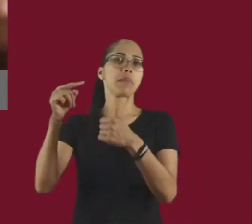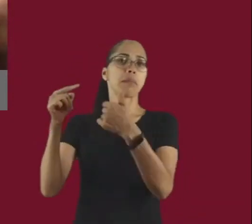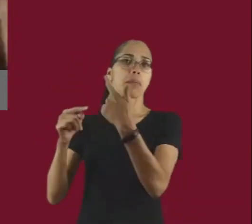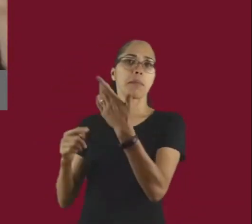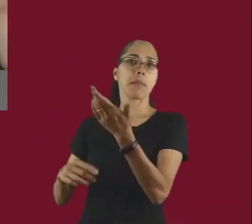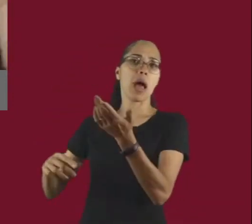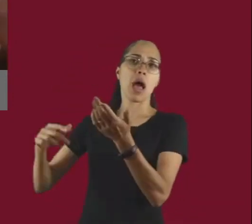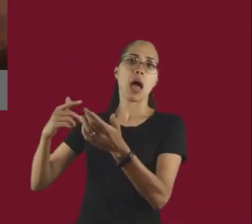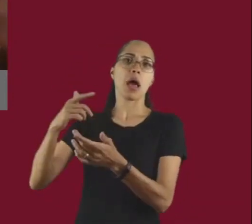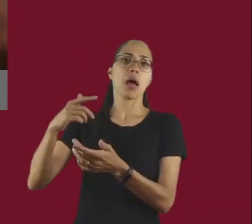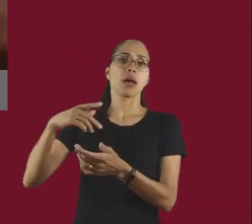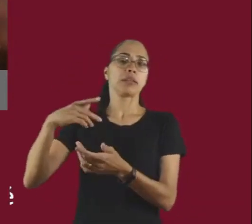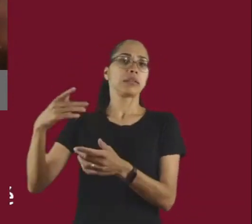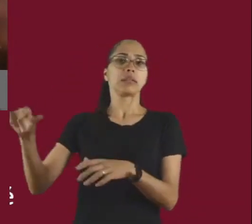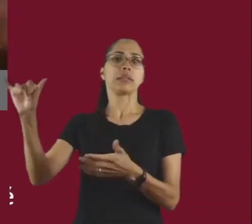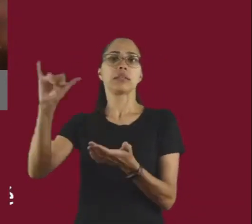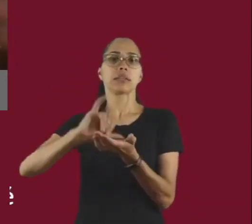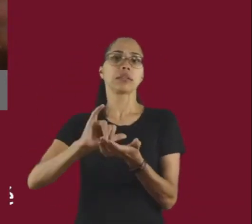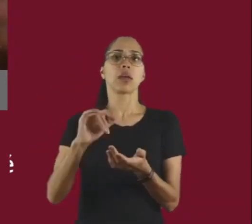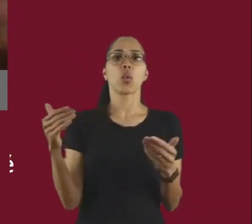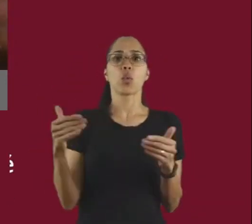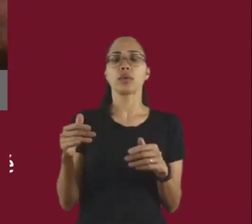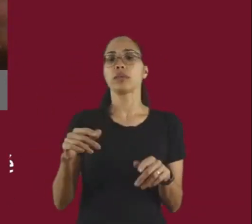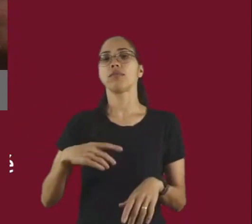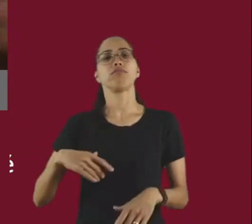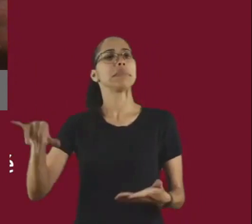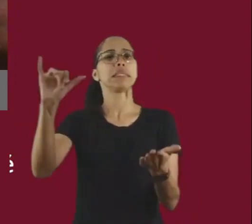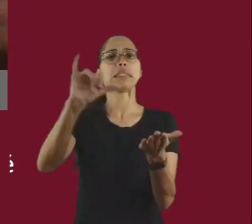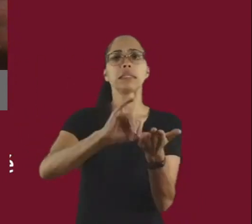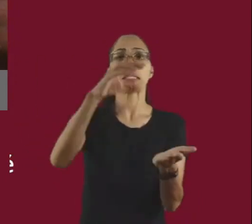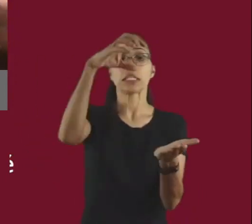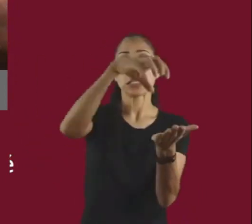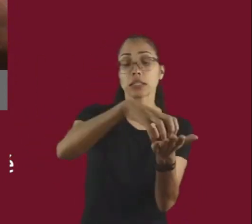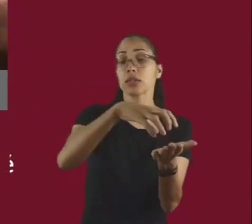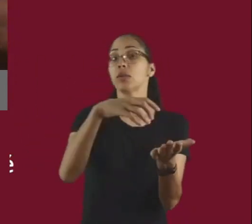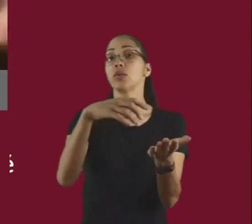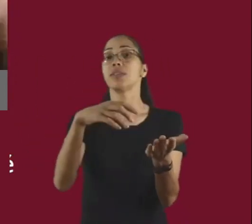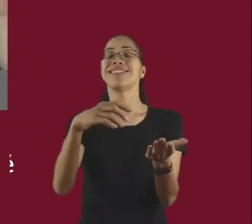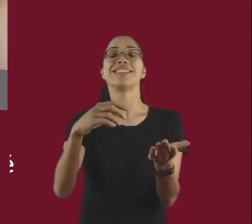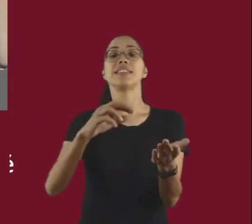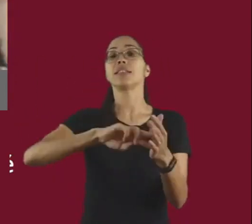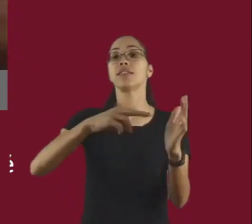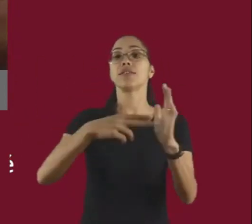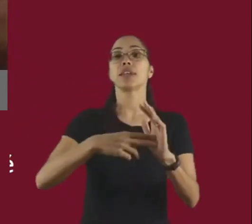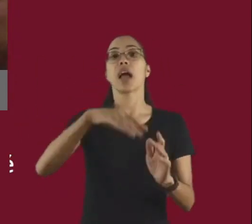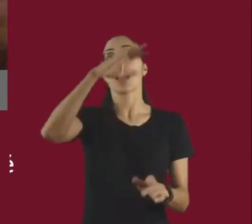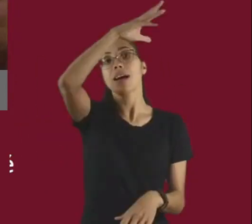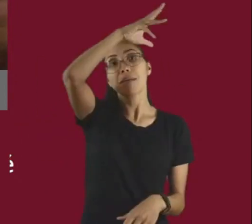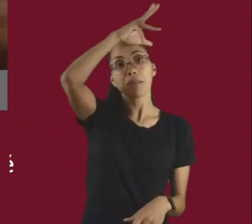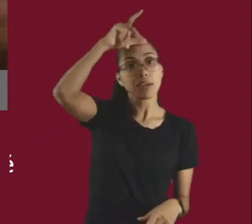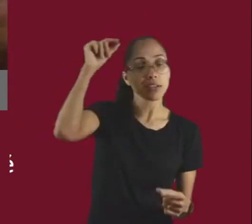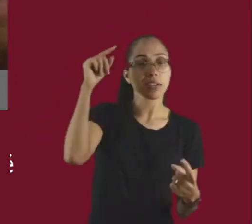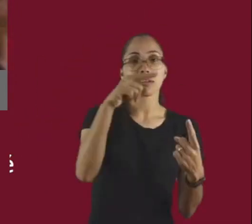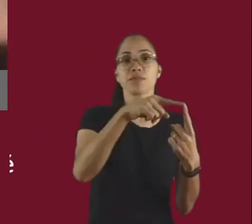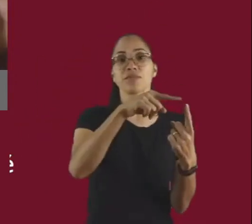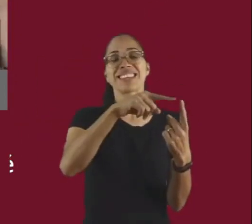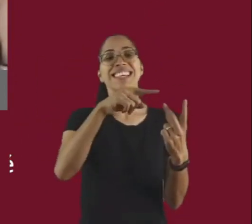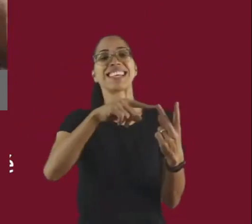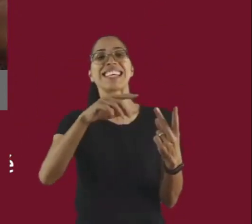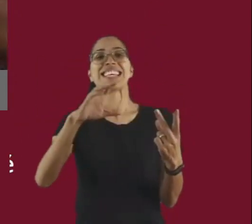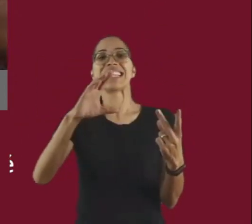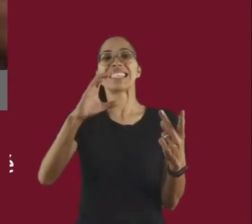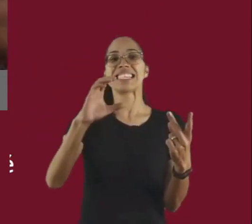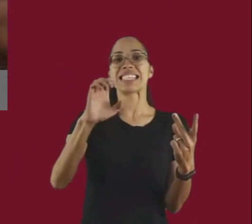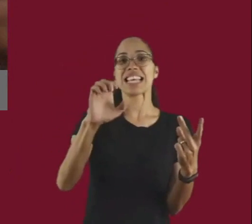Pantanal, é o Pampa, é a Caatinga, a Mata Atlântica, são as outras florestas tropicais,